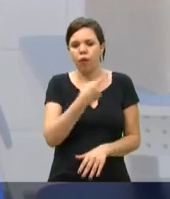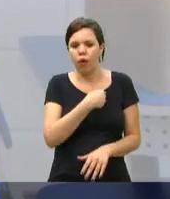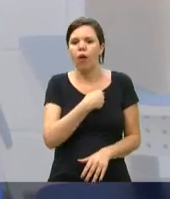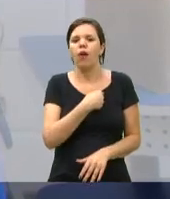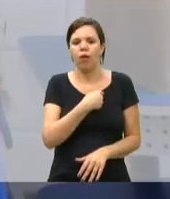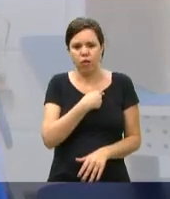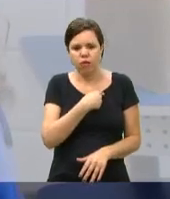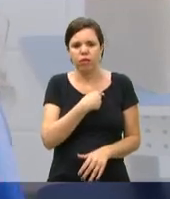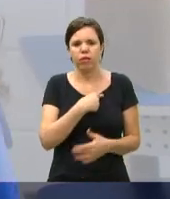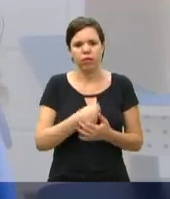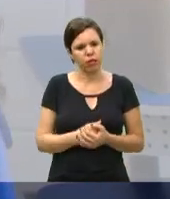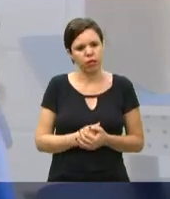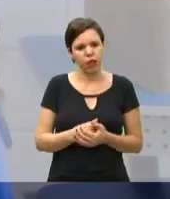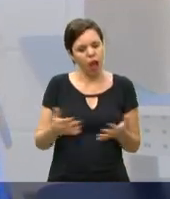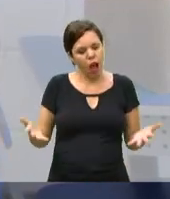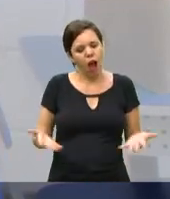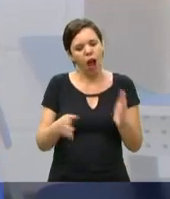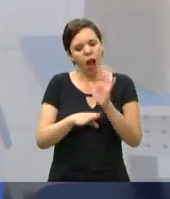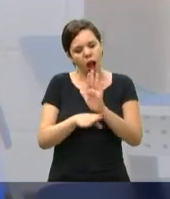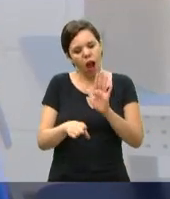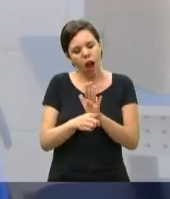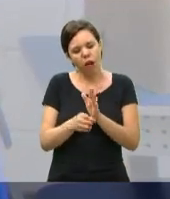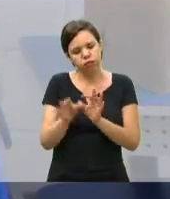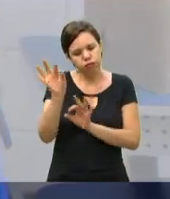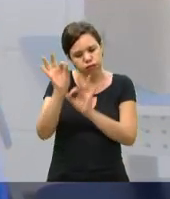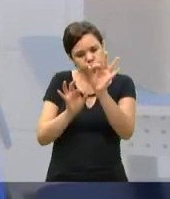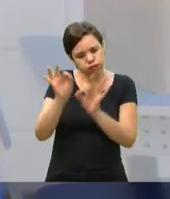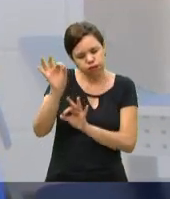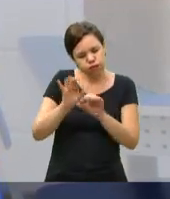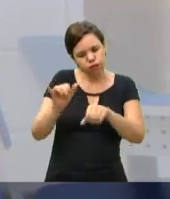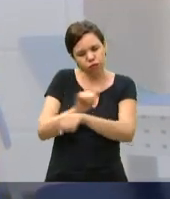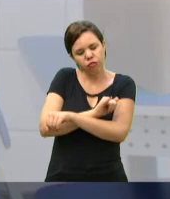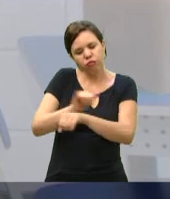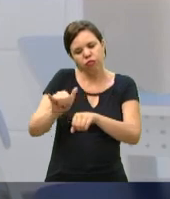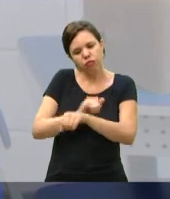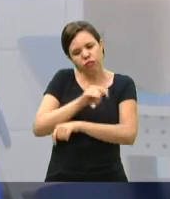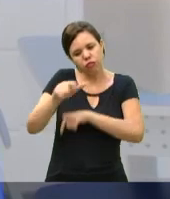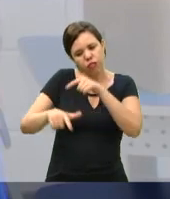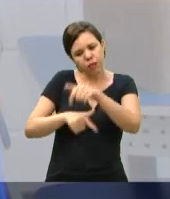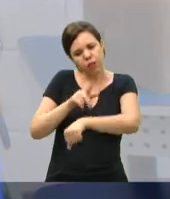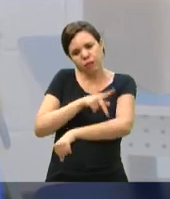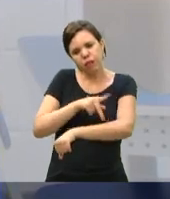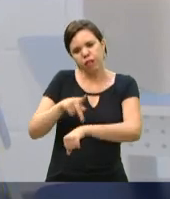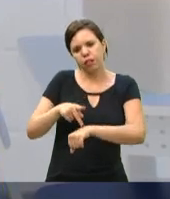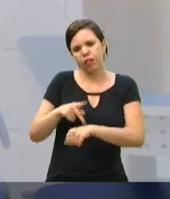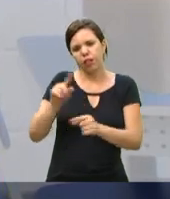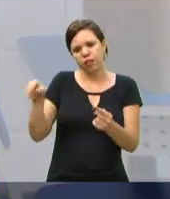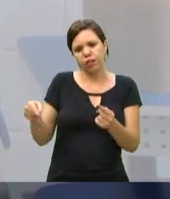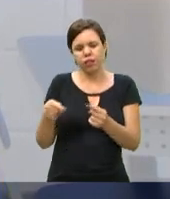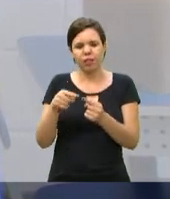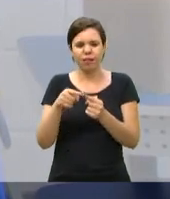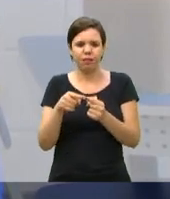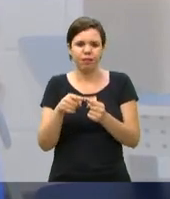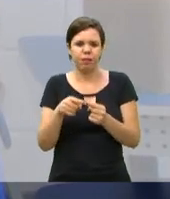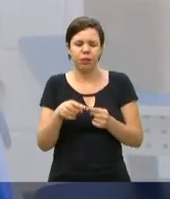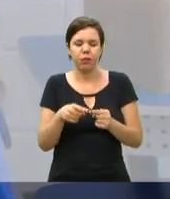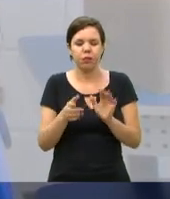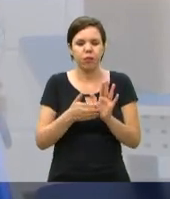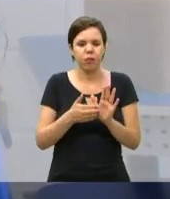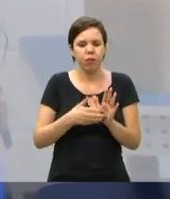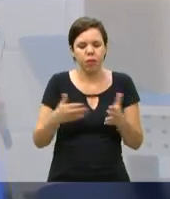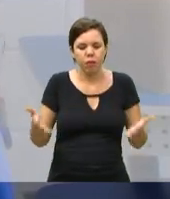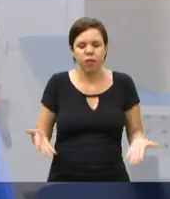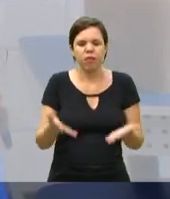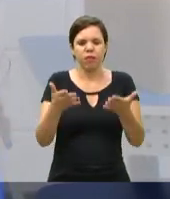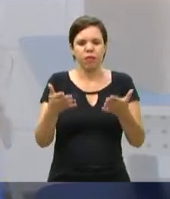vamos construindo e elaborando estratégias pedagógicas com o objetivo de